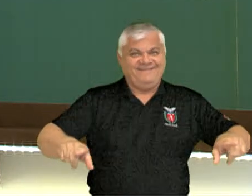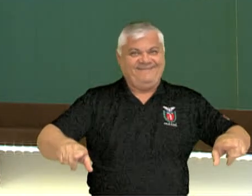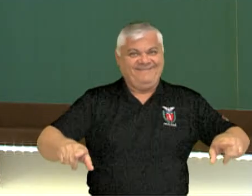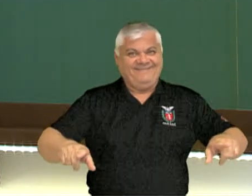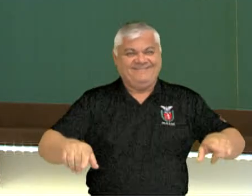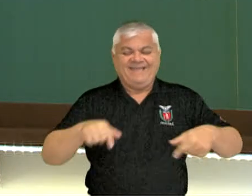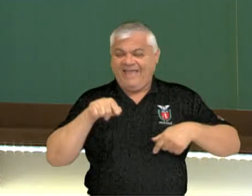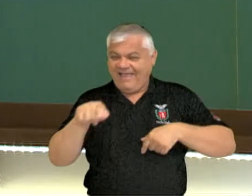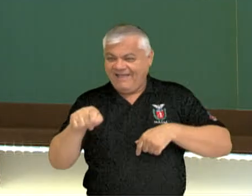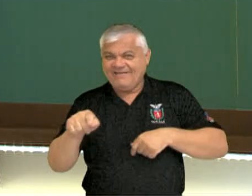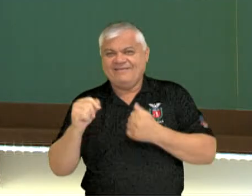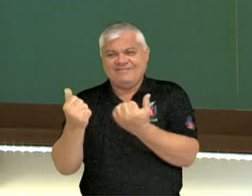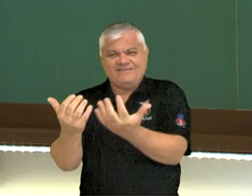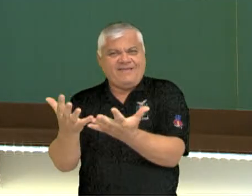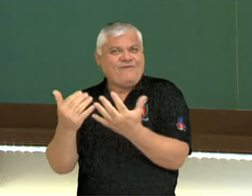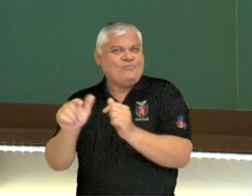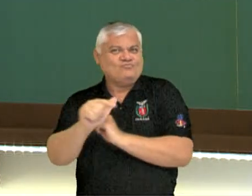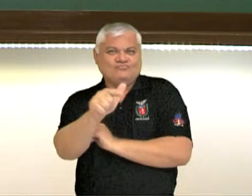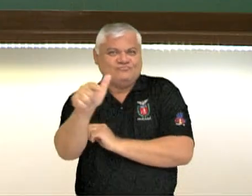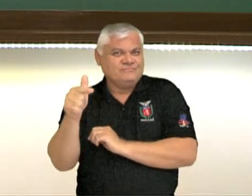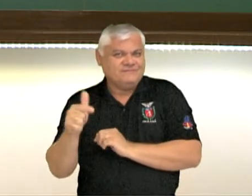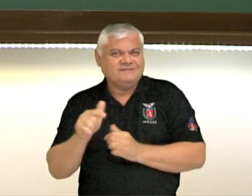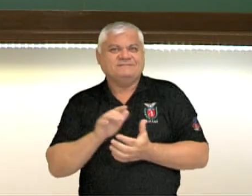é observado nas algas.